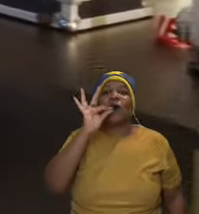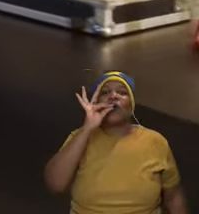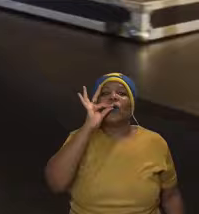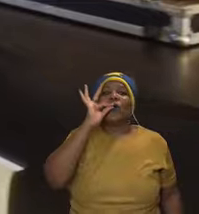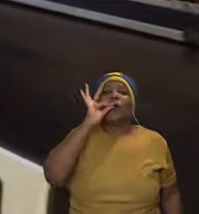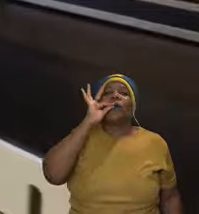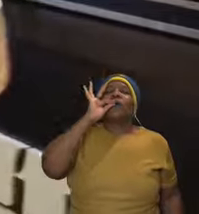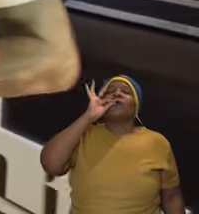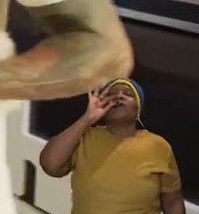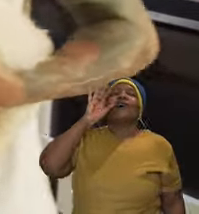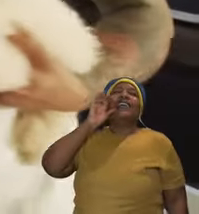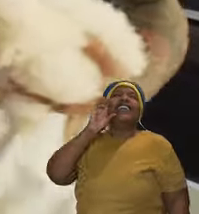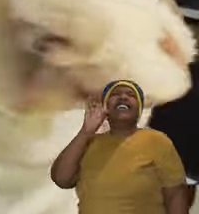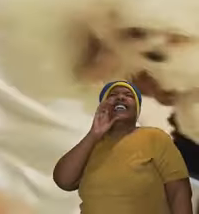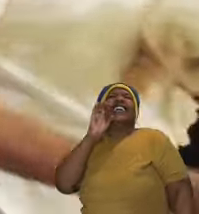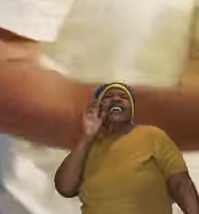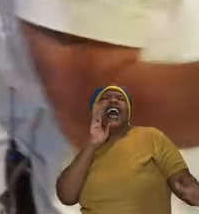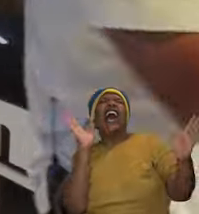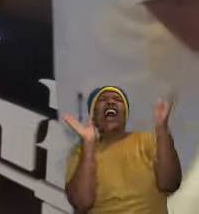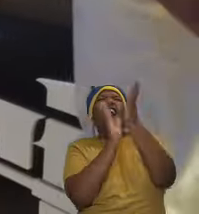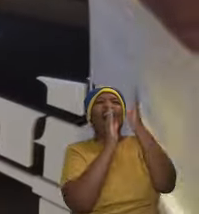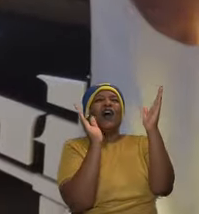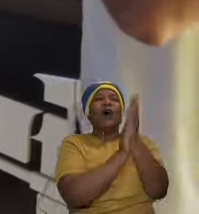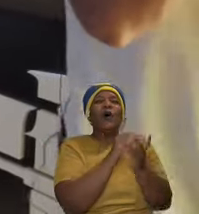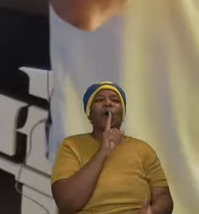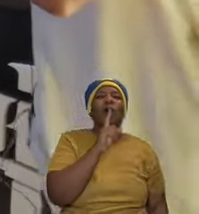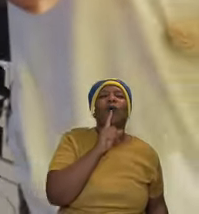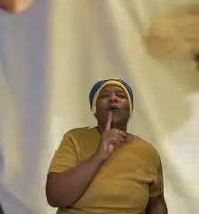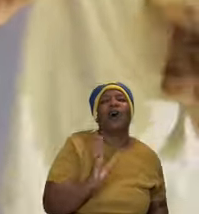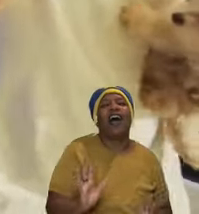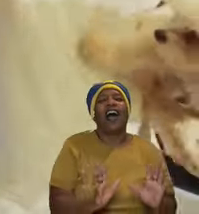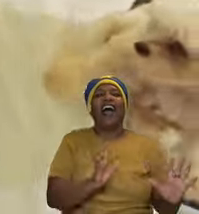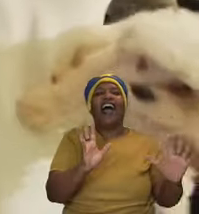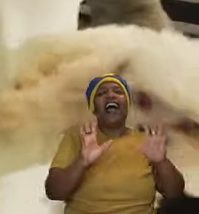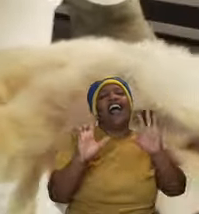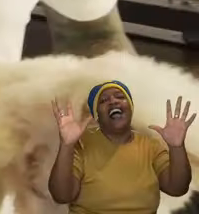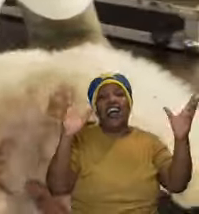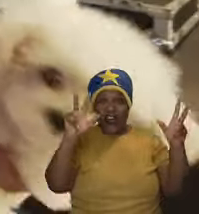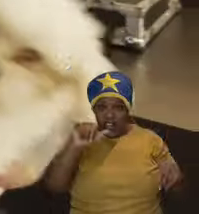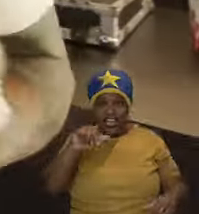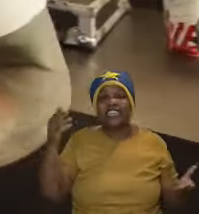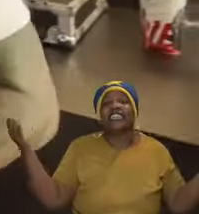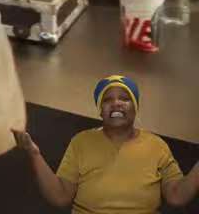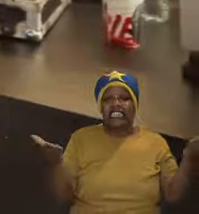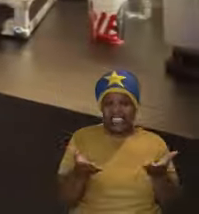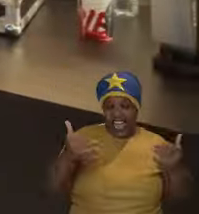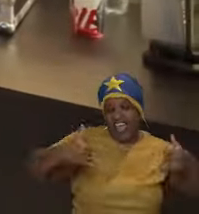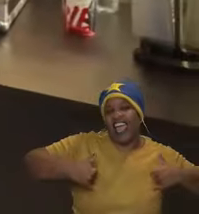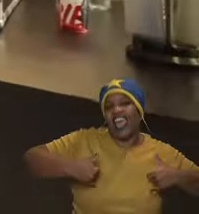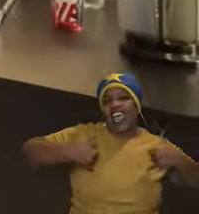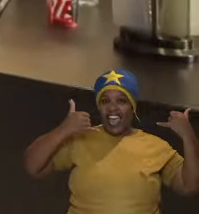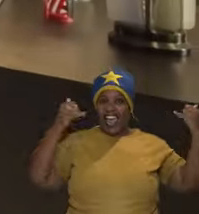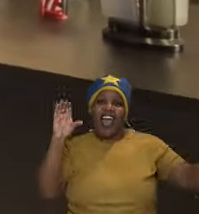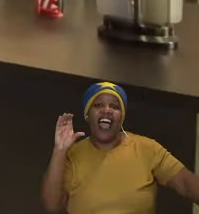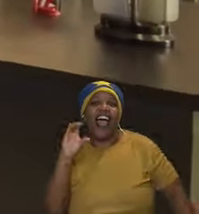Colômbia, aniversário do colombiano. Hoje vai ter festa na